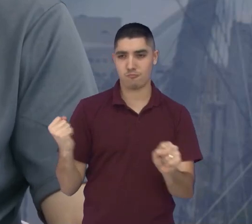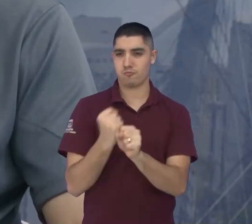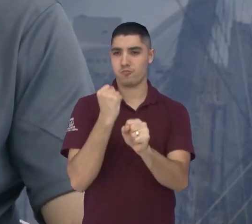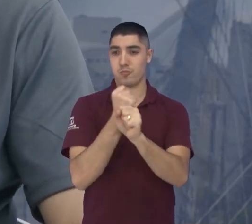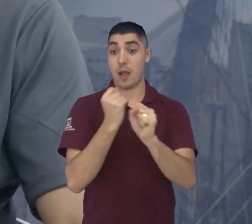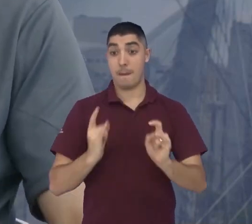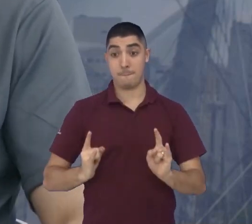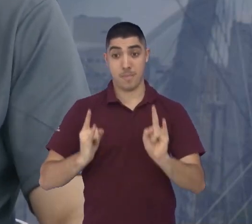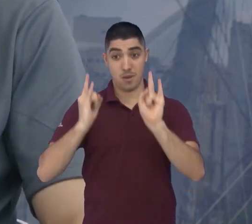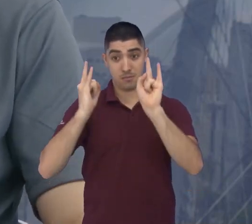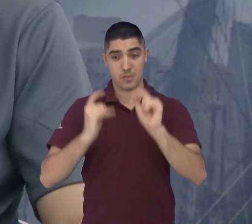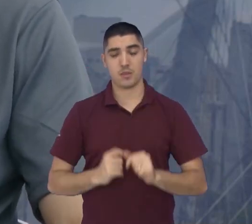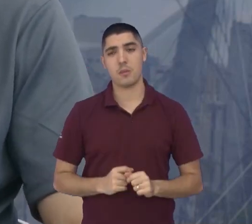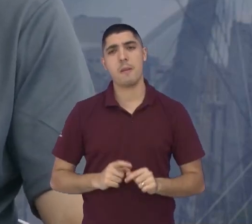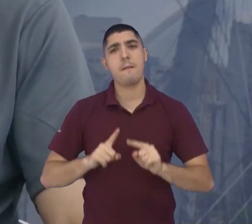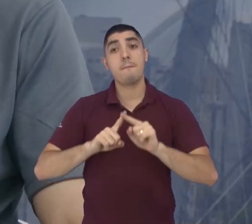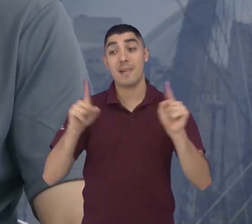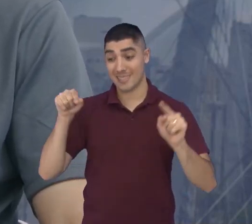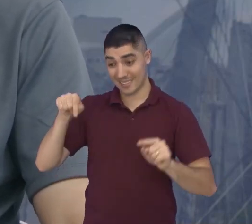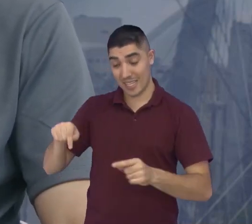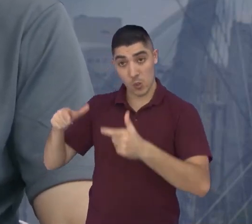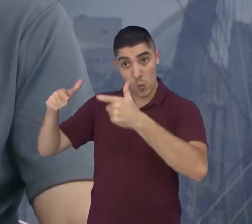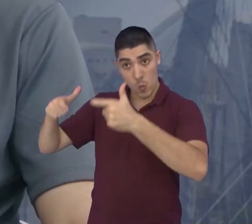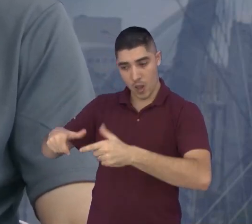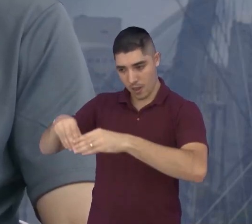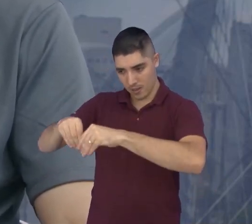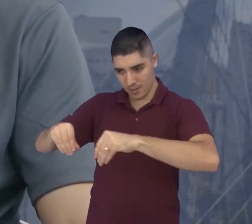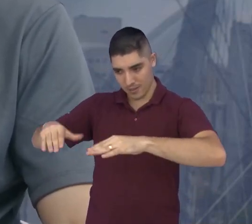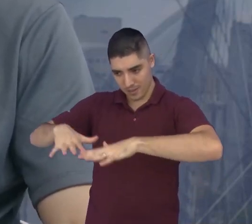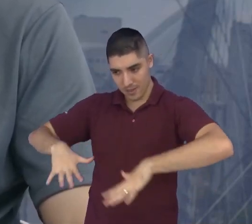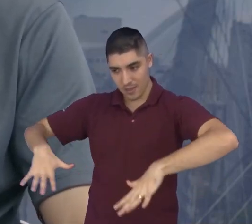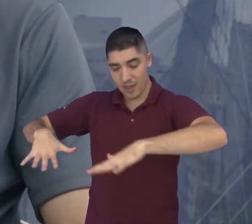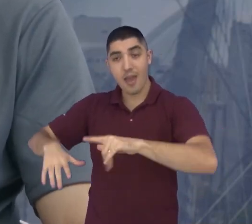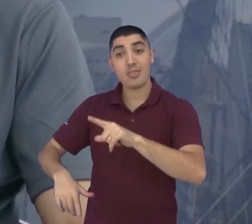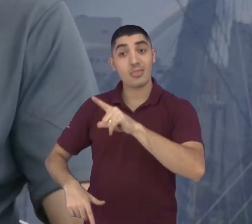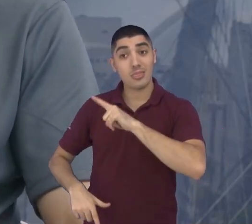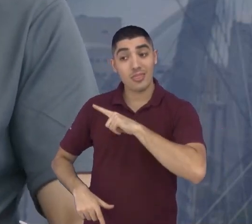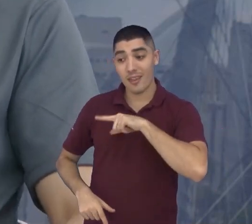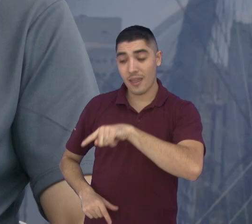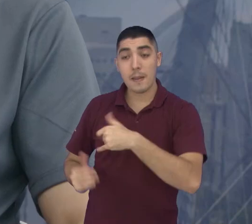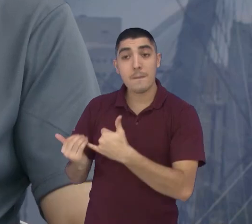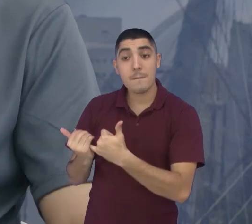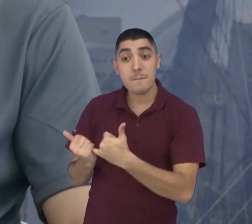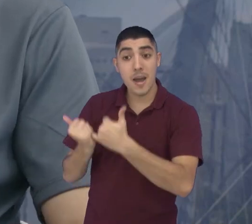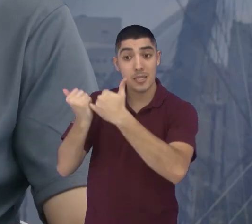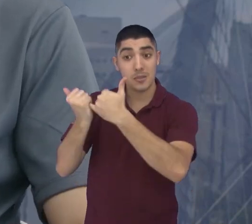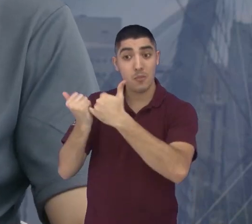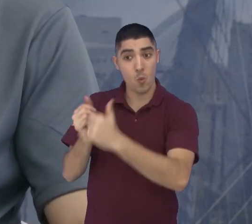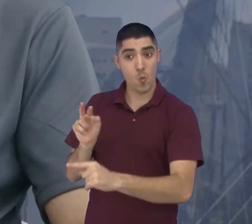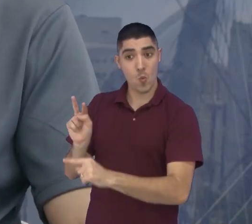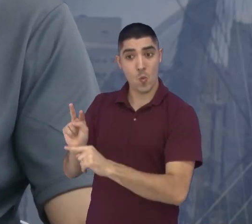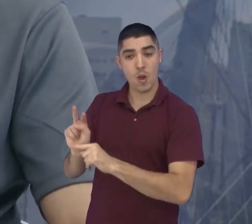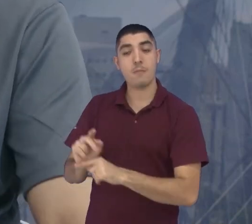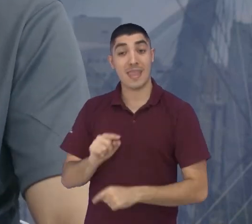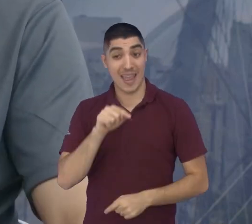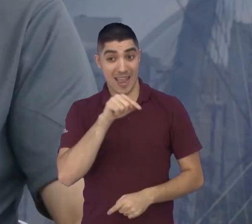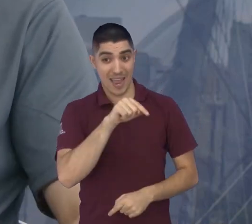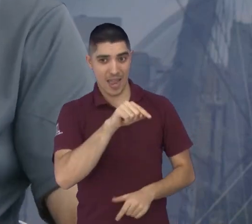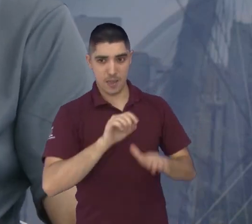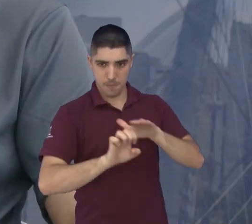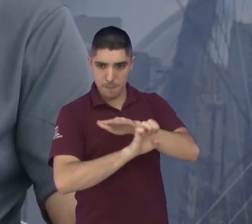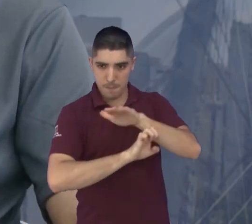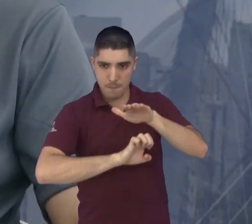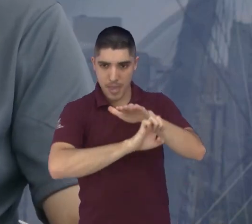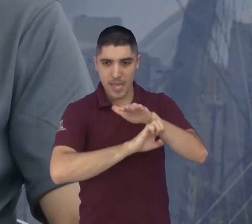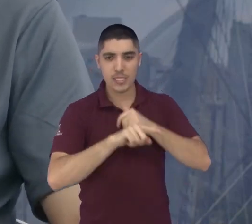lá. Só que nesse terreno existe um patrimônio preservado e ela se propôs a incorporar